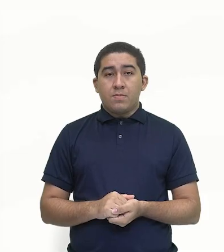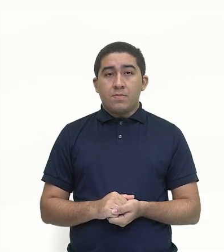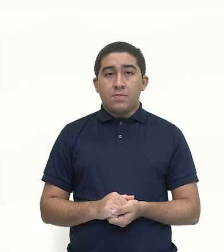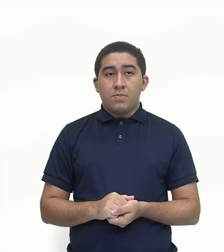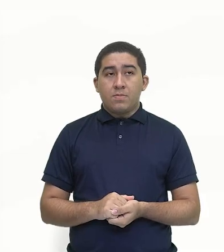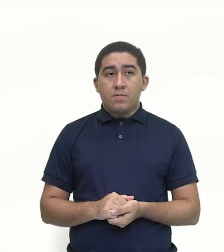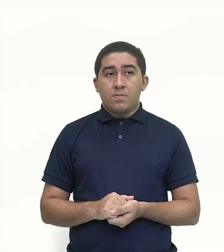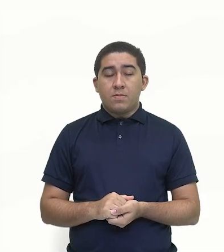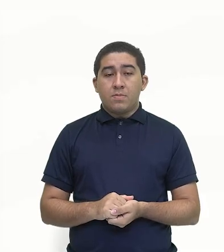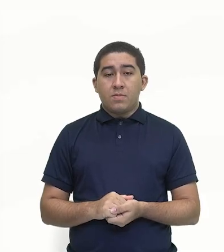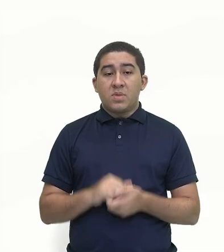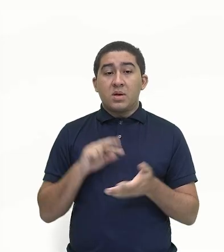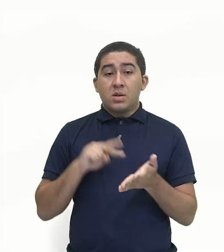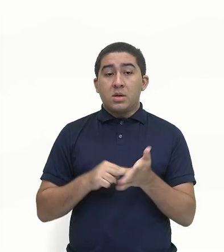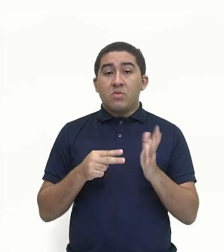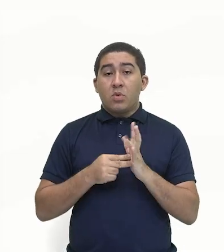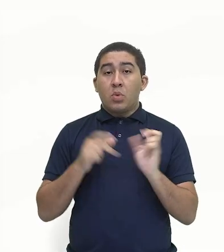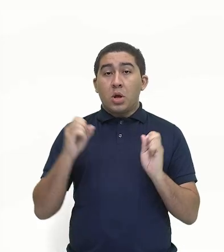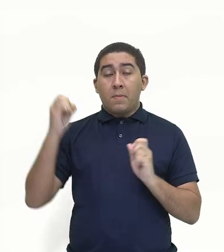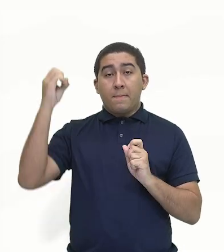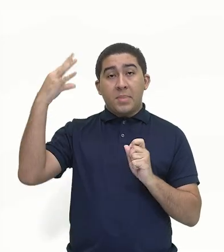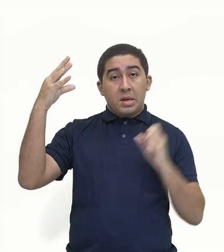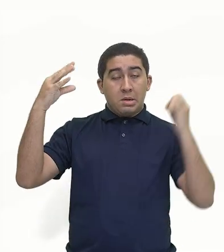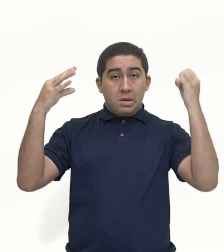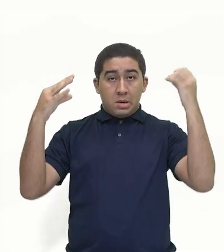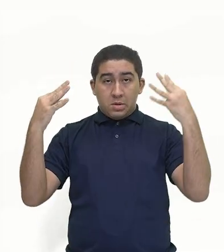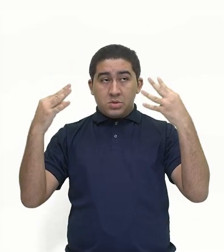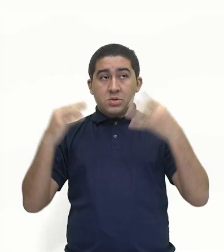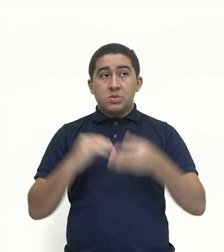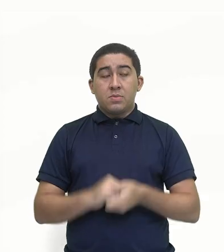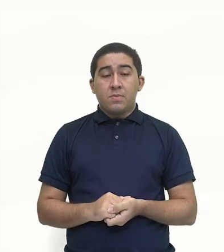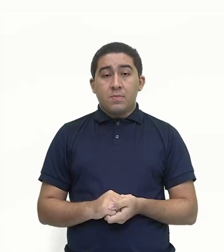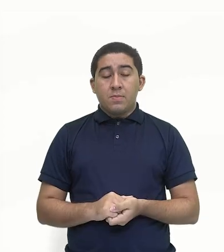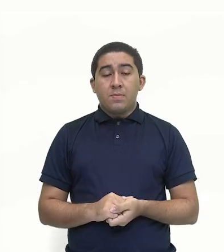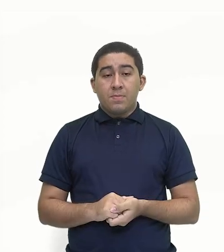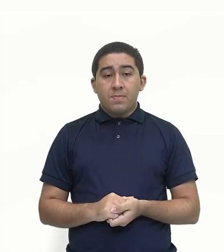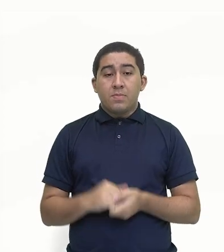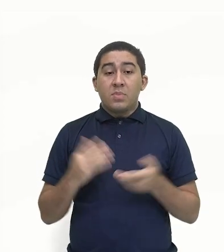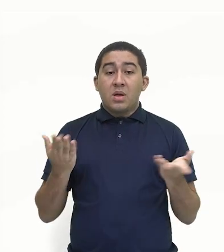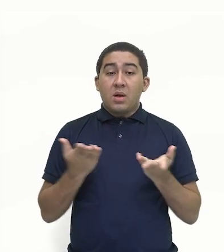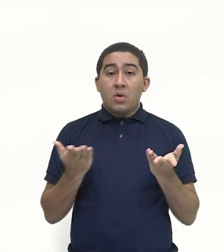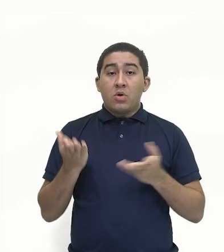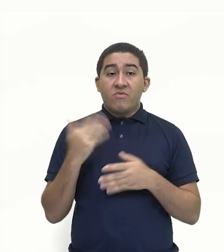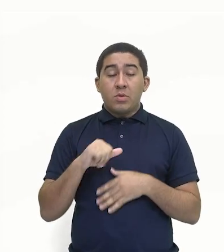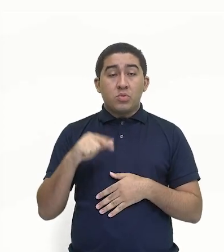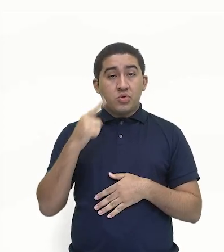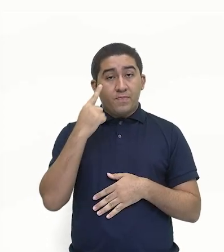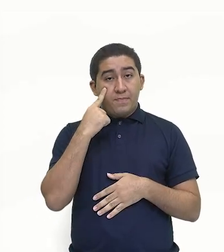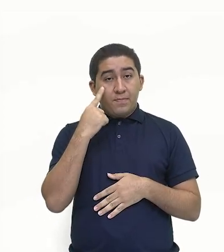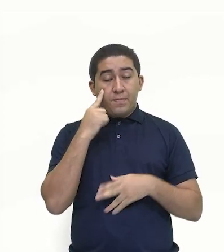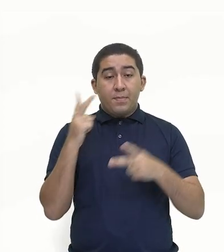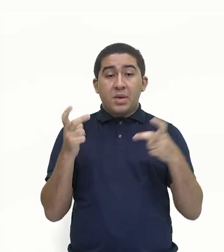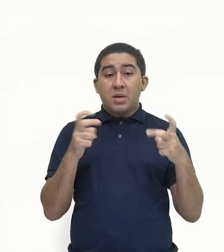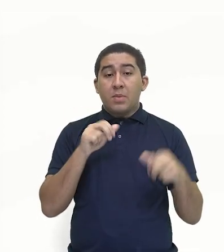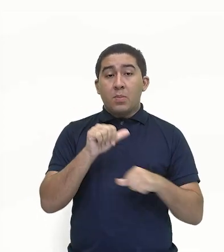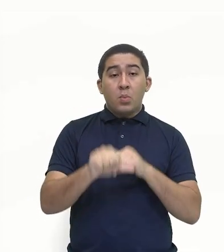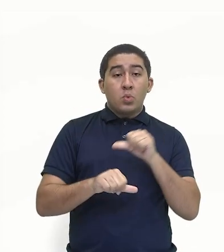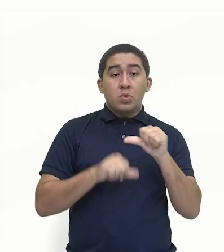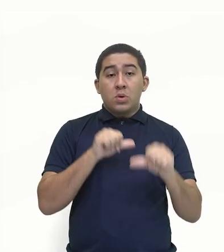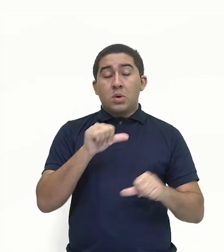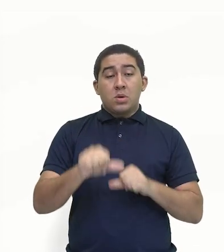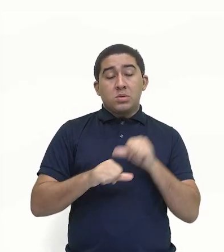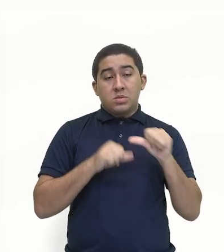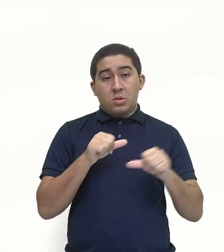Shiny. Shiny é brilhante. Agora vamos observar aí as mudanças, não